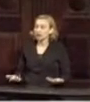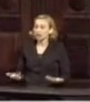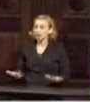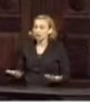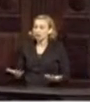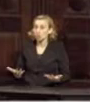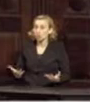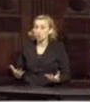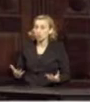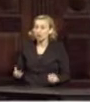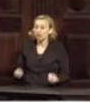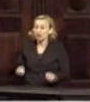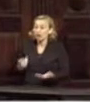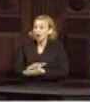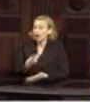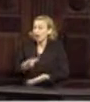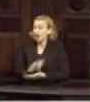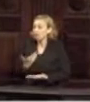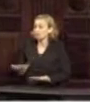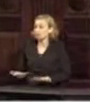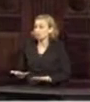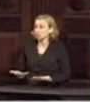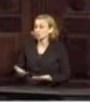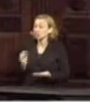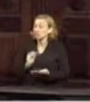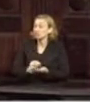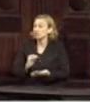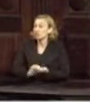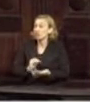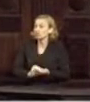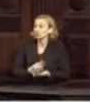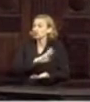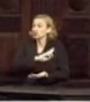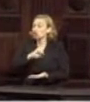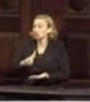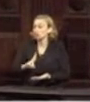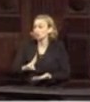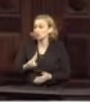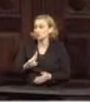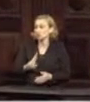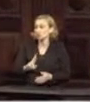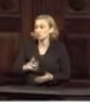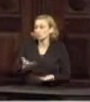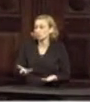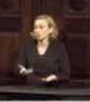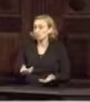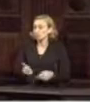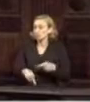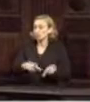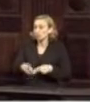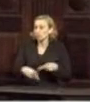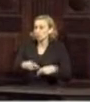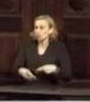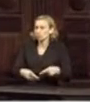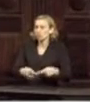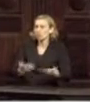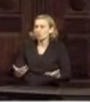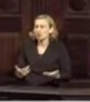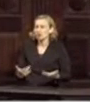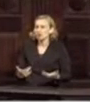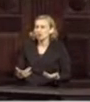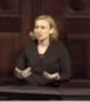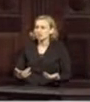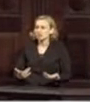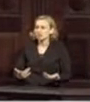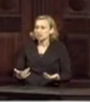incompetência e também de insensibilidade do governo federal, que trata o Rio de Janeiro como se não fosse